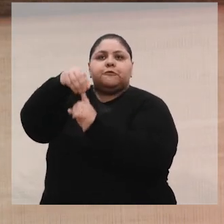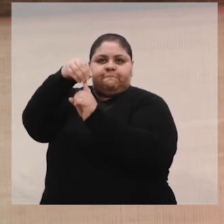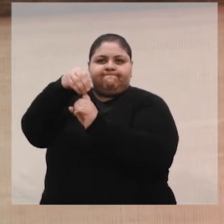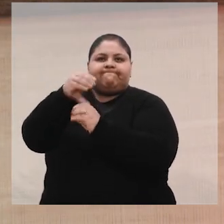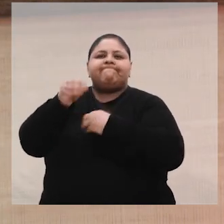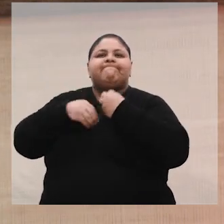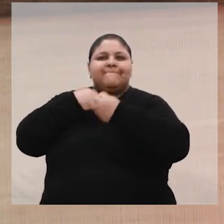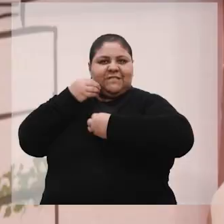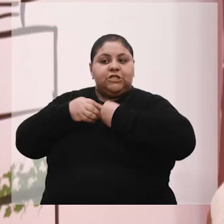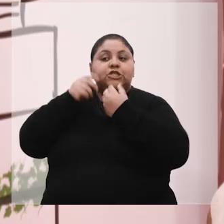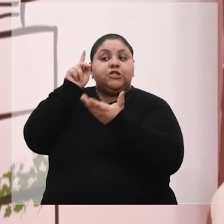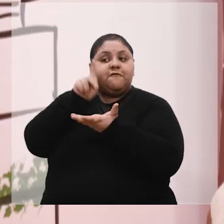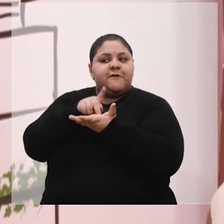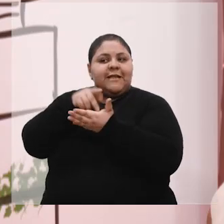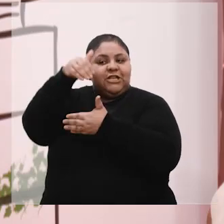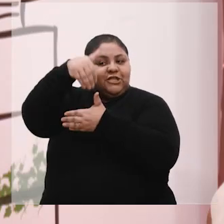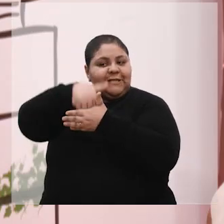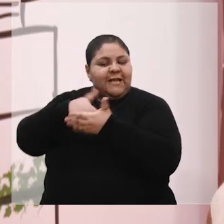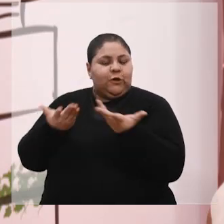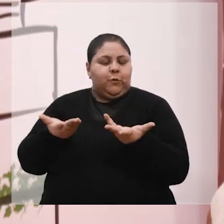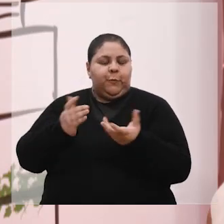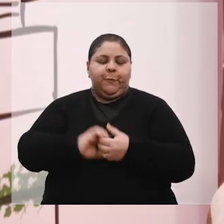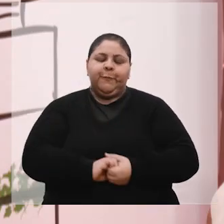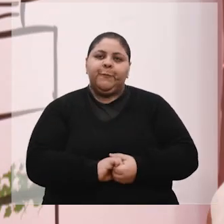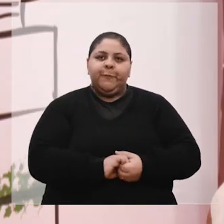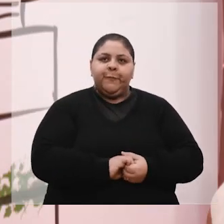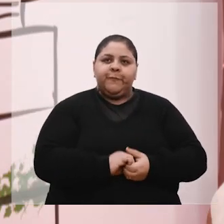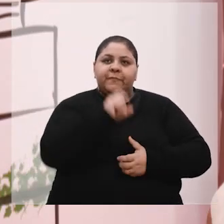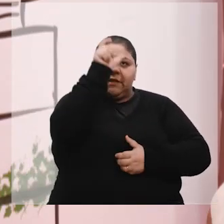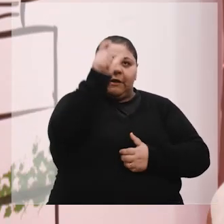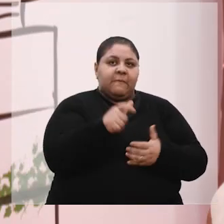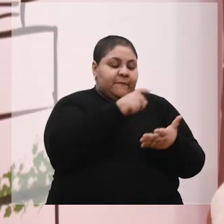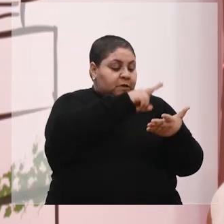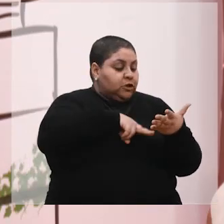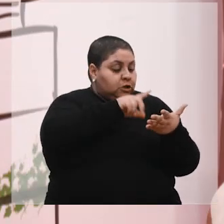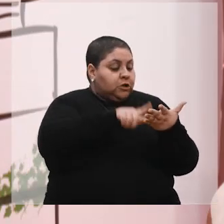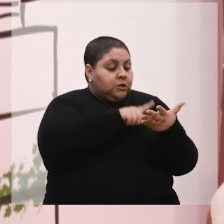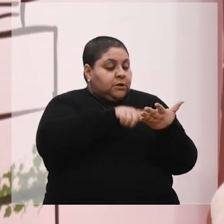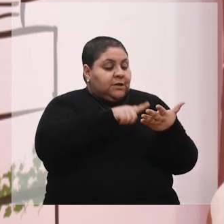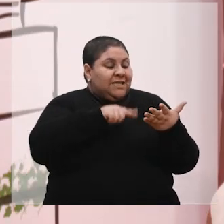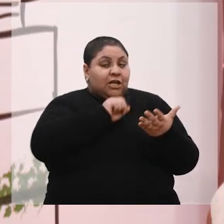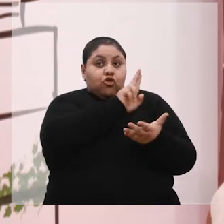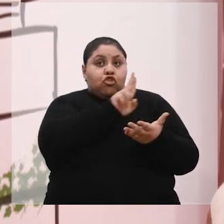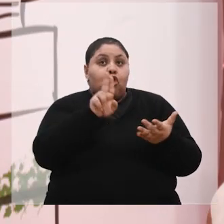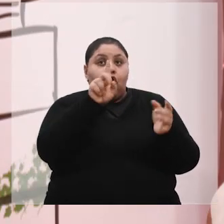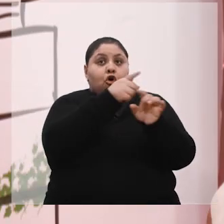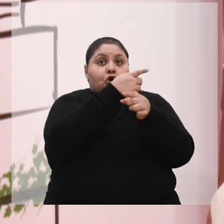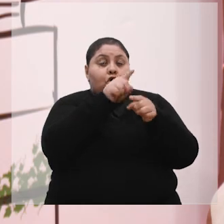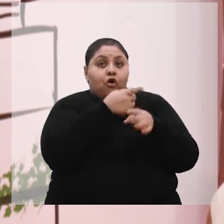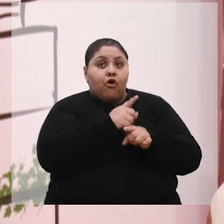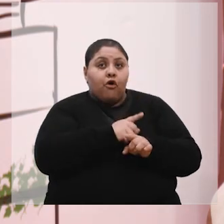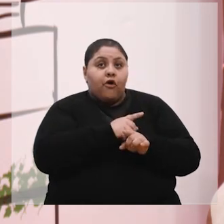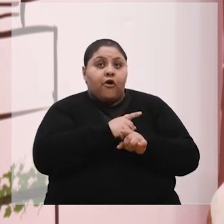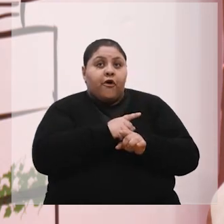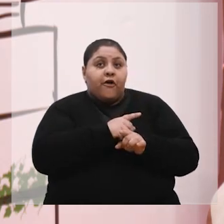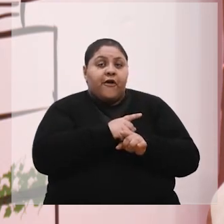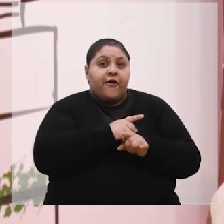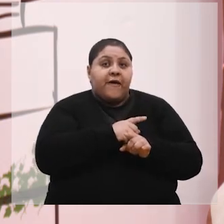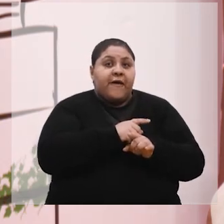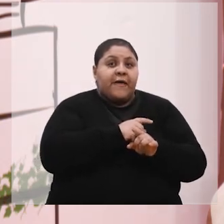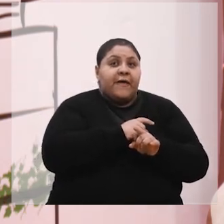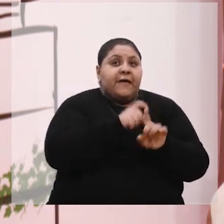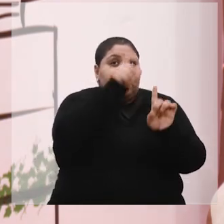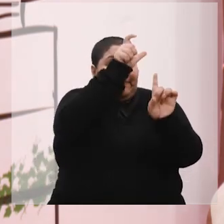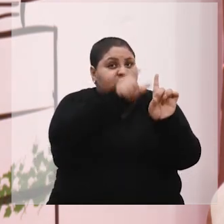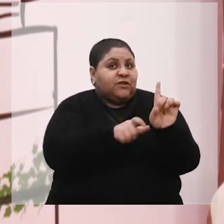de fato em cada lugar. Inclusive, enquanto a pessoa vai lendo o livro, tem o nome das músicas que a Sol estava ouvindo, que estão todas na playlist em